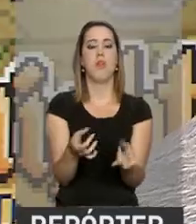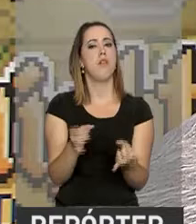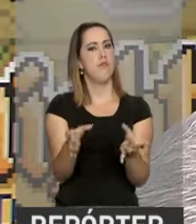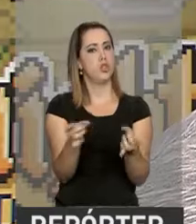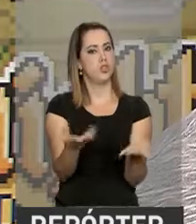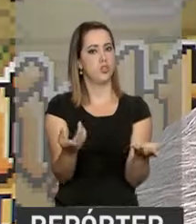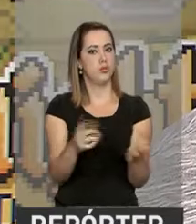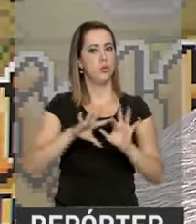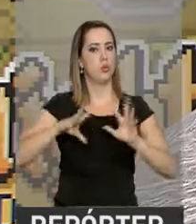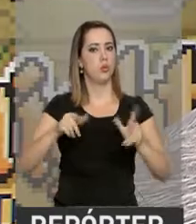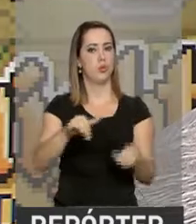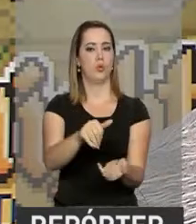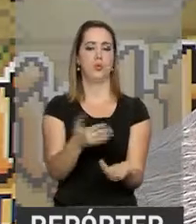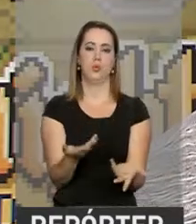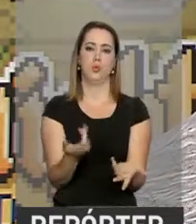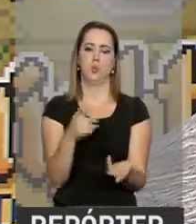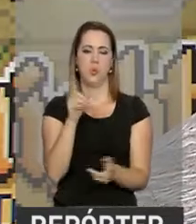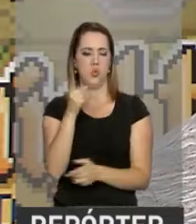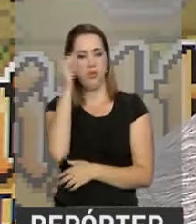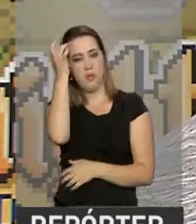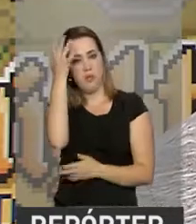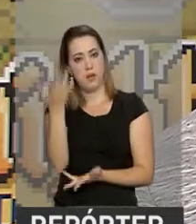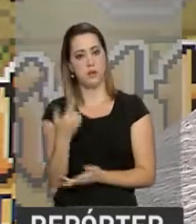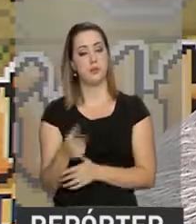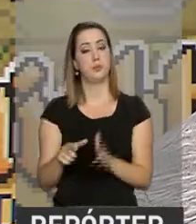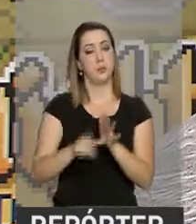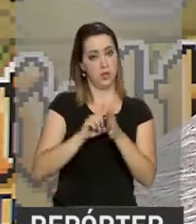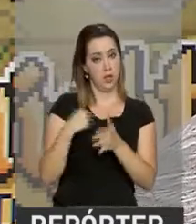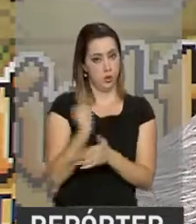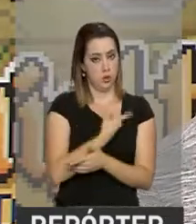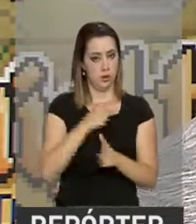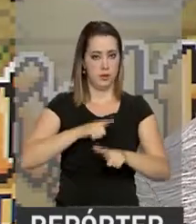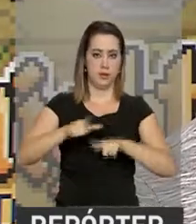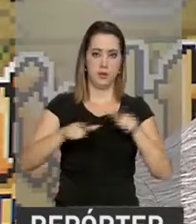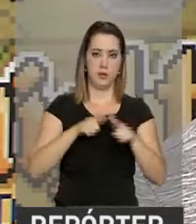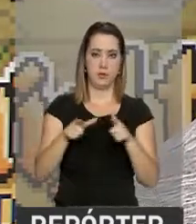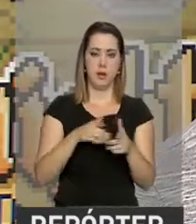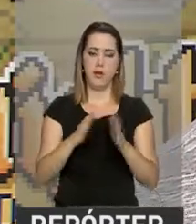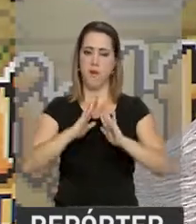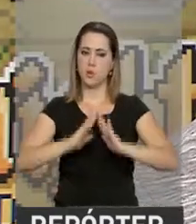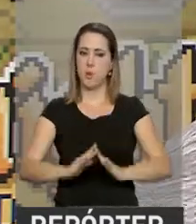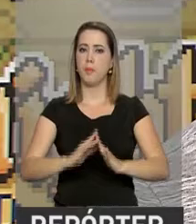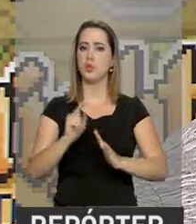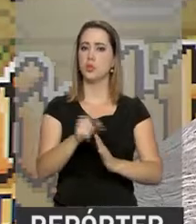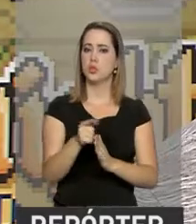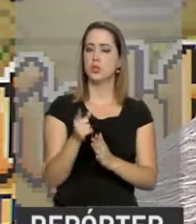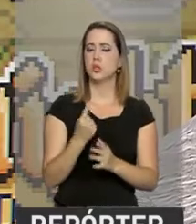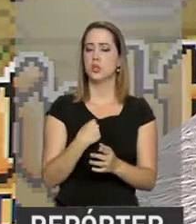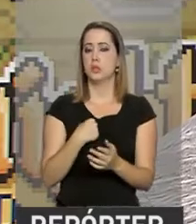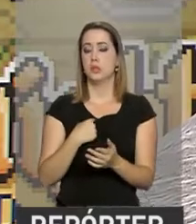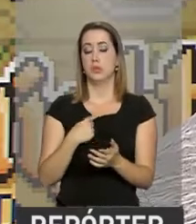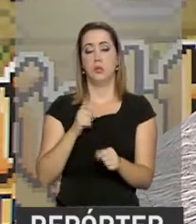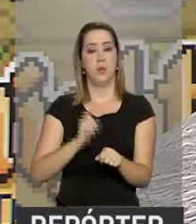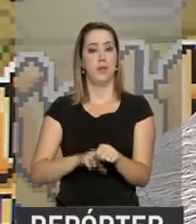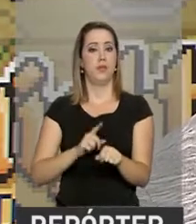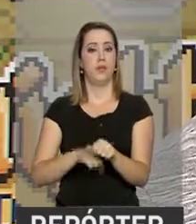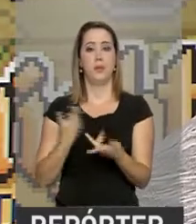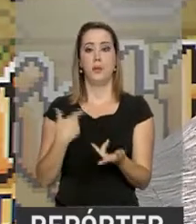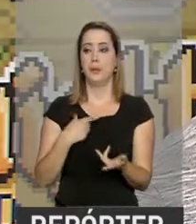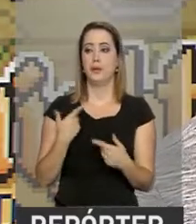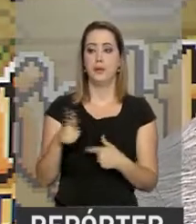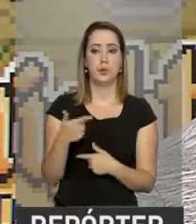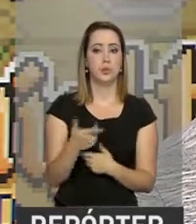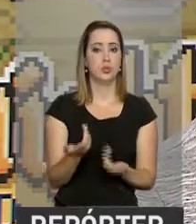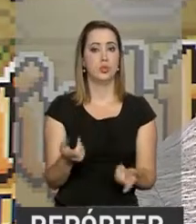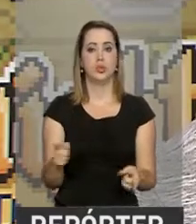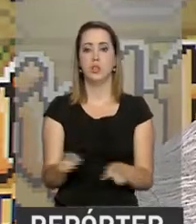trabalhava com os jogos sob demanda aconteceu um momento em que a gente não estava conseguindo a suprir